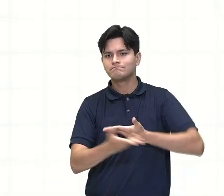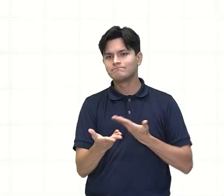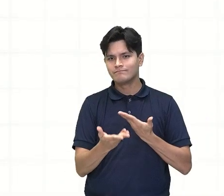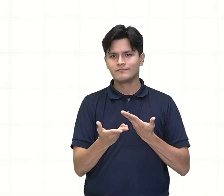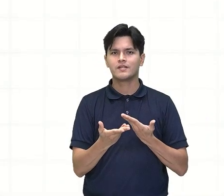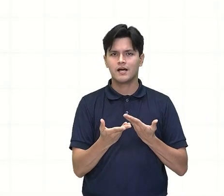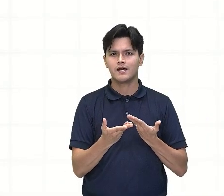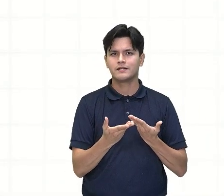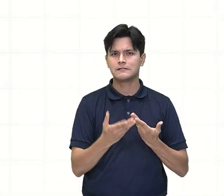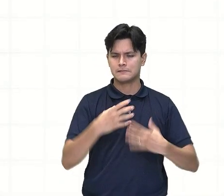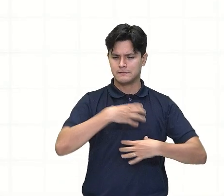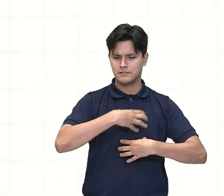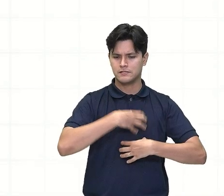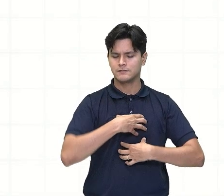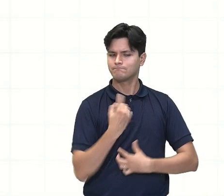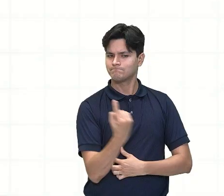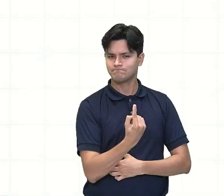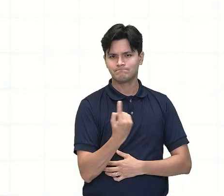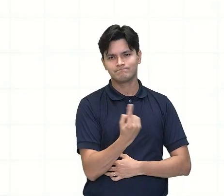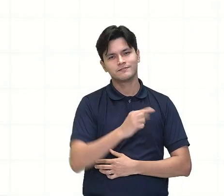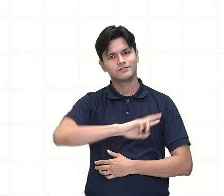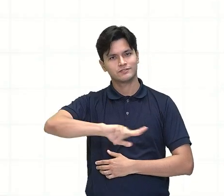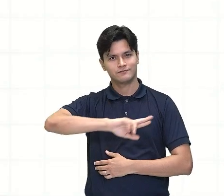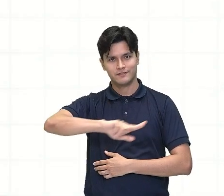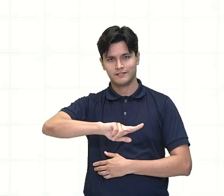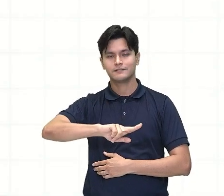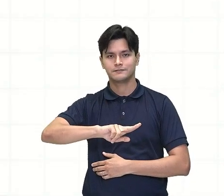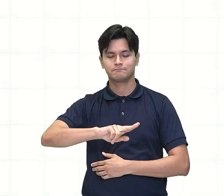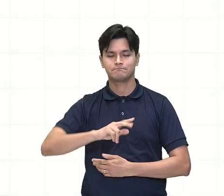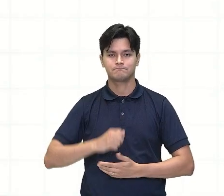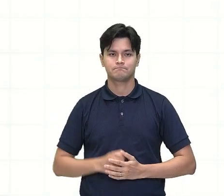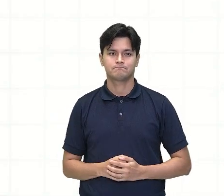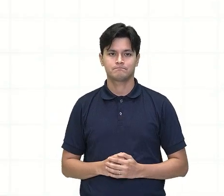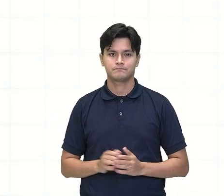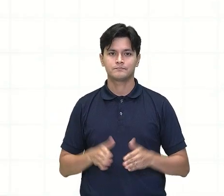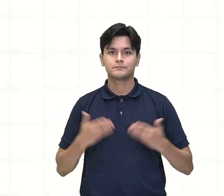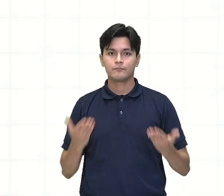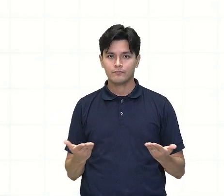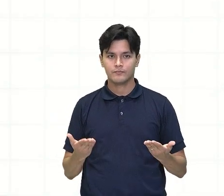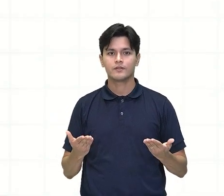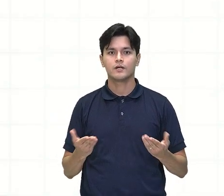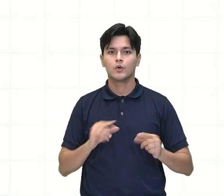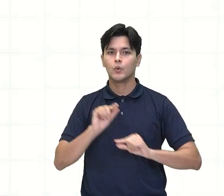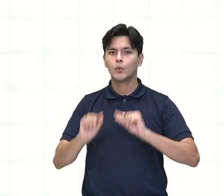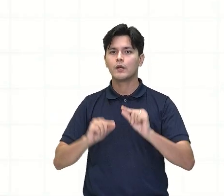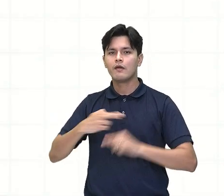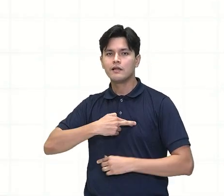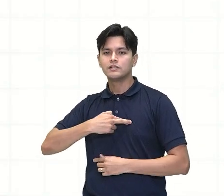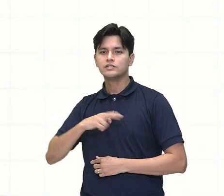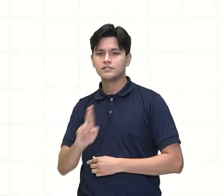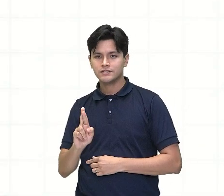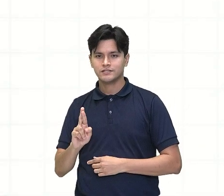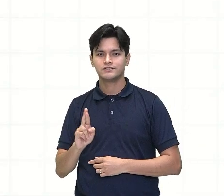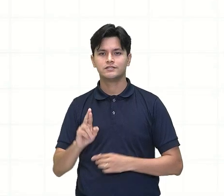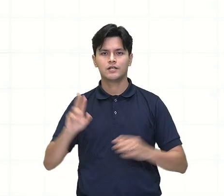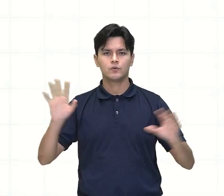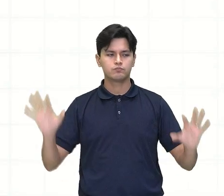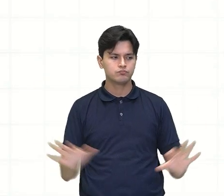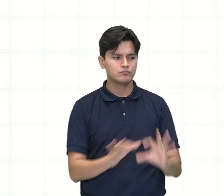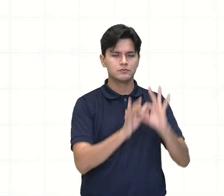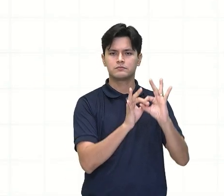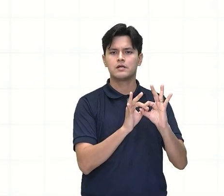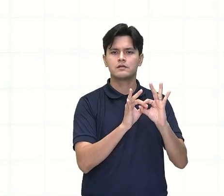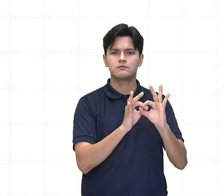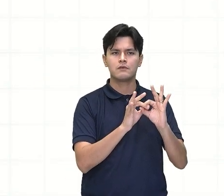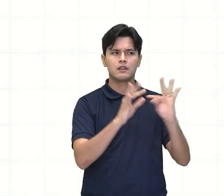religião e psicoterapia, né? A integração de espiritualidade e a psicoterapia tem mostrado resultados positivos no tratamento de doenças emocionais,